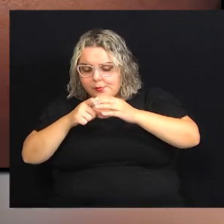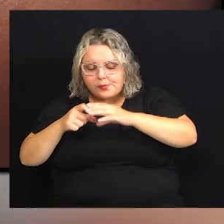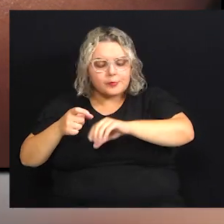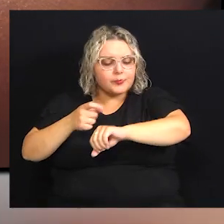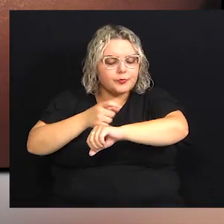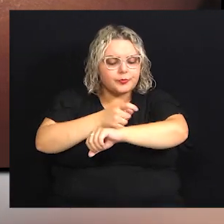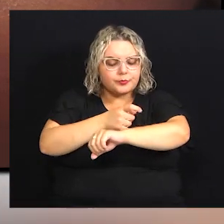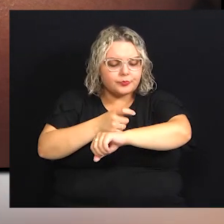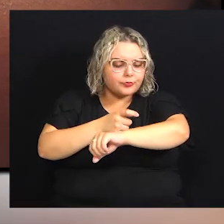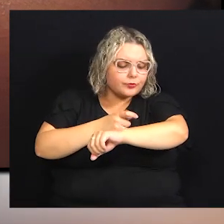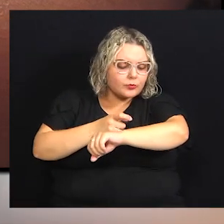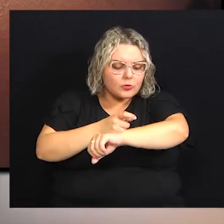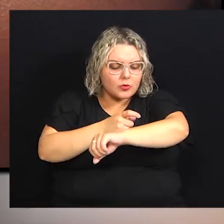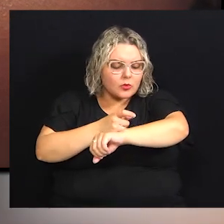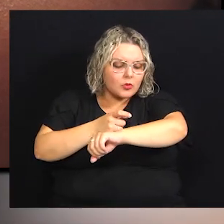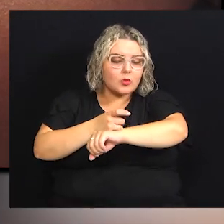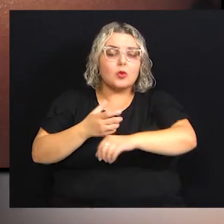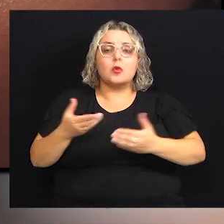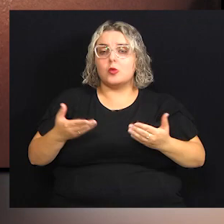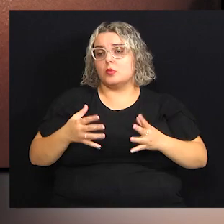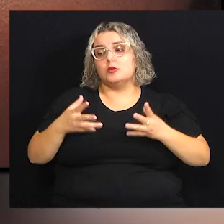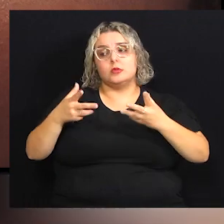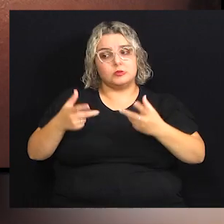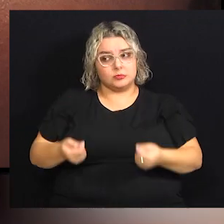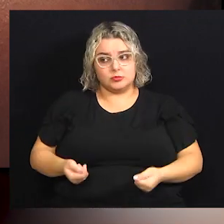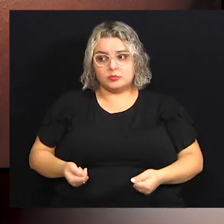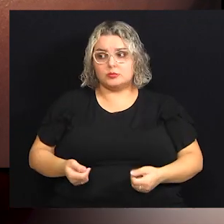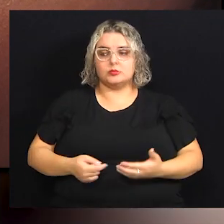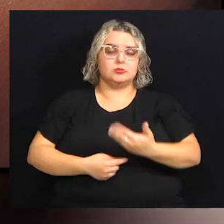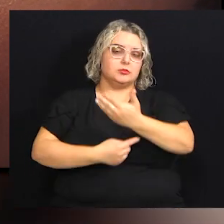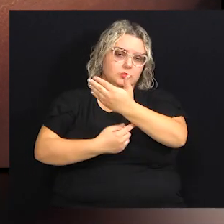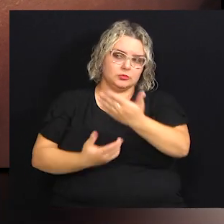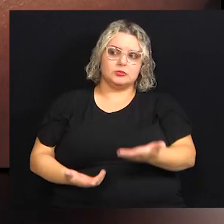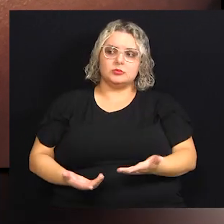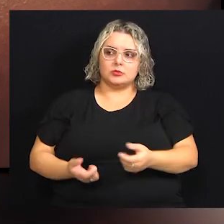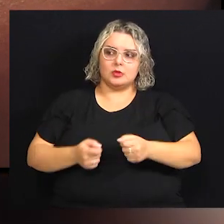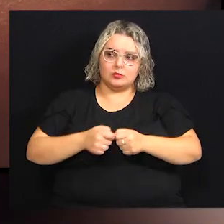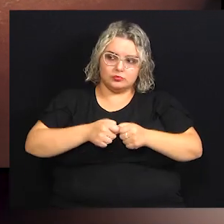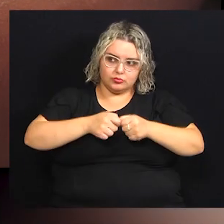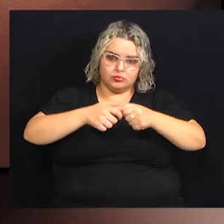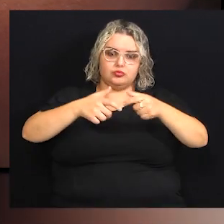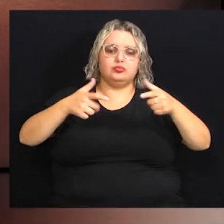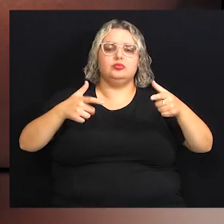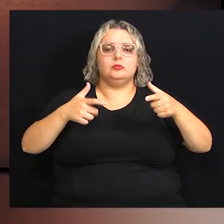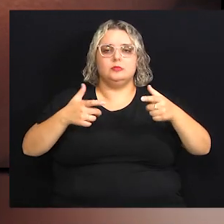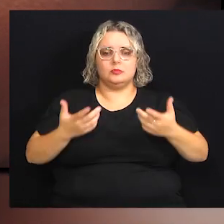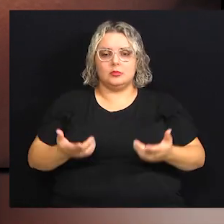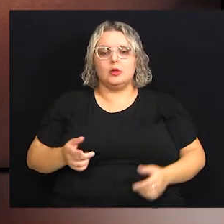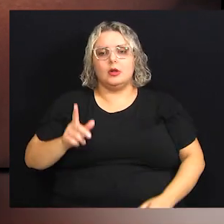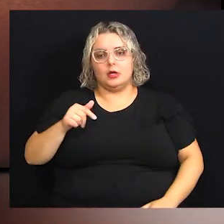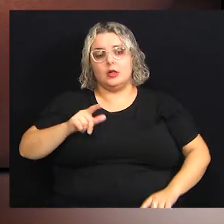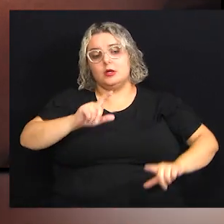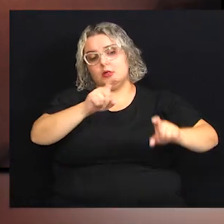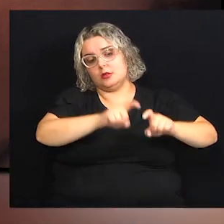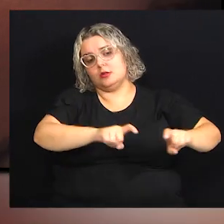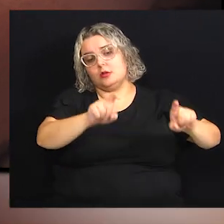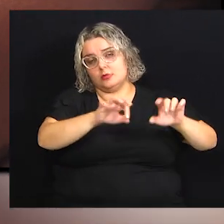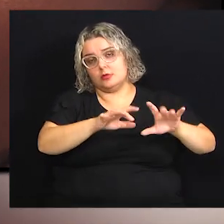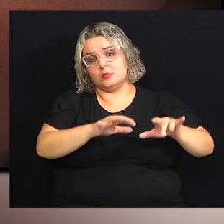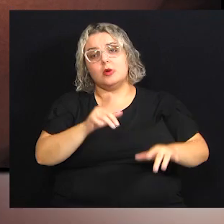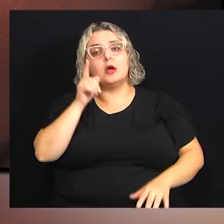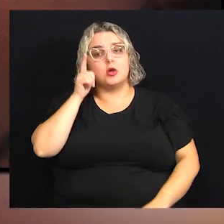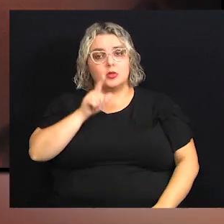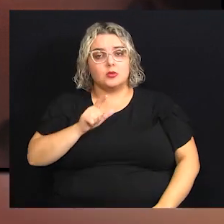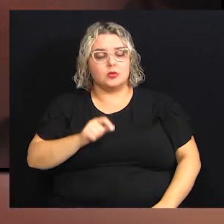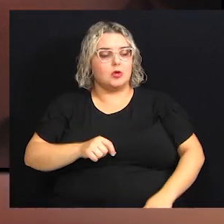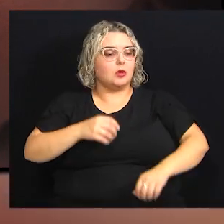magnifica, aumenta o tamanho da lesão. Hoje quase tudo é utilizado tecnologia, você magnifica isso, isso é jogado para o